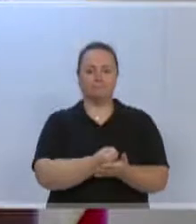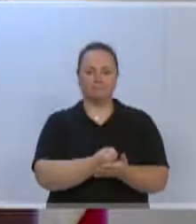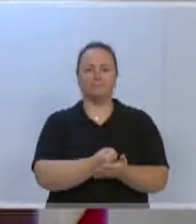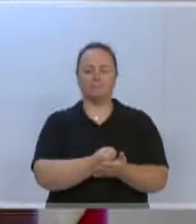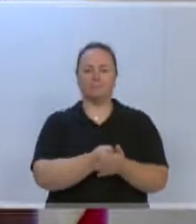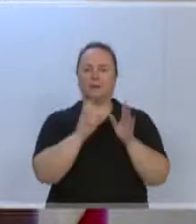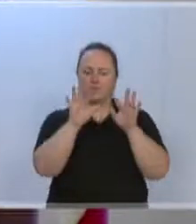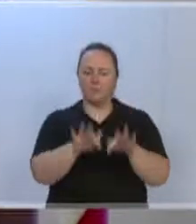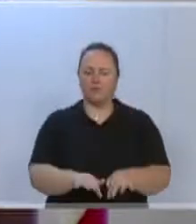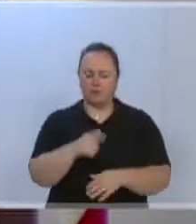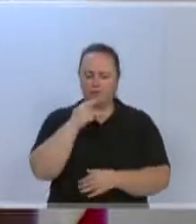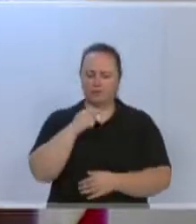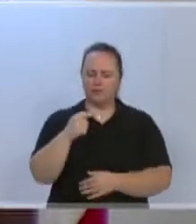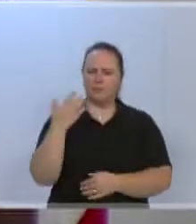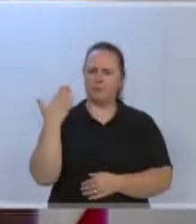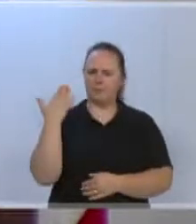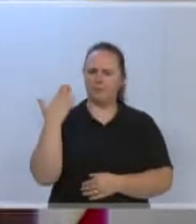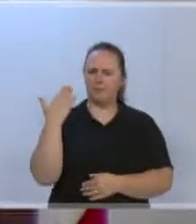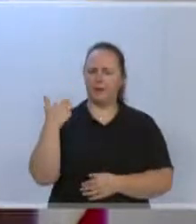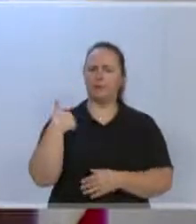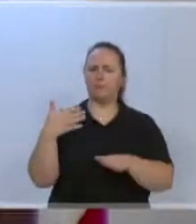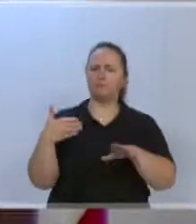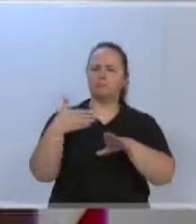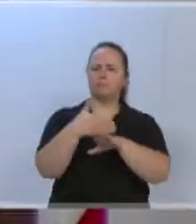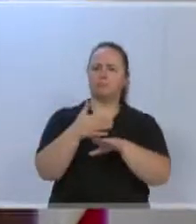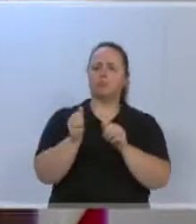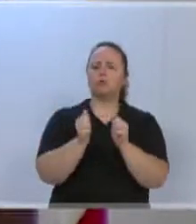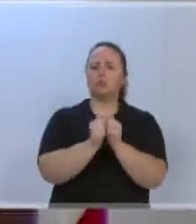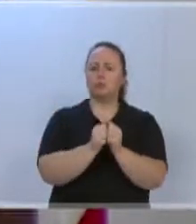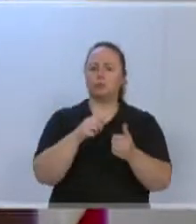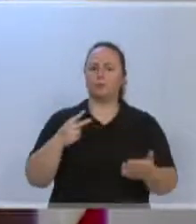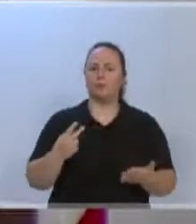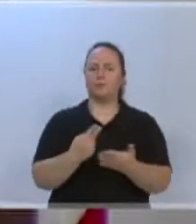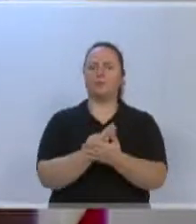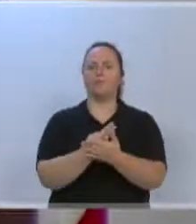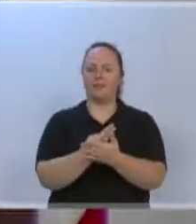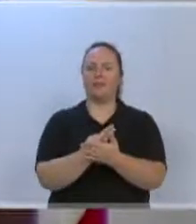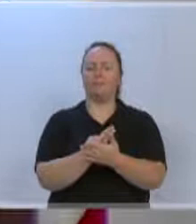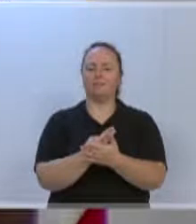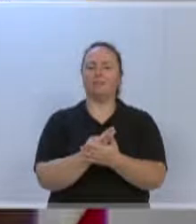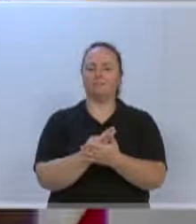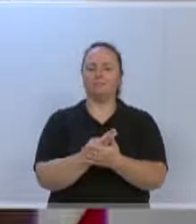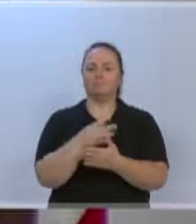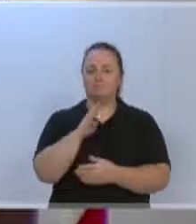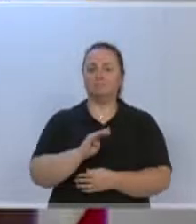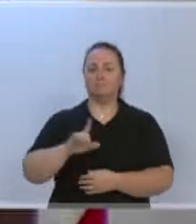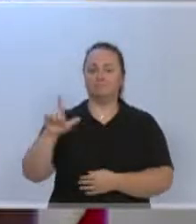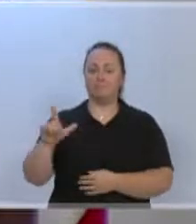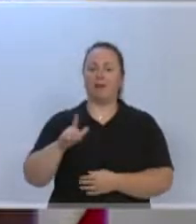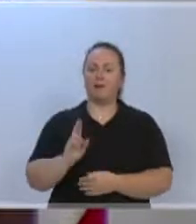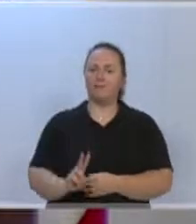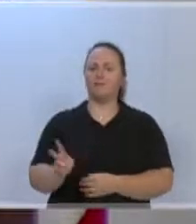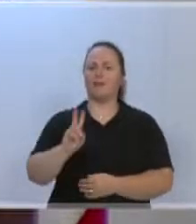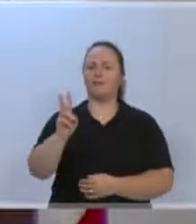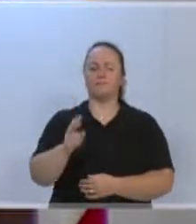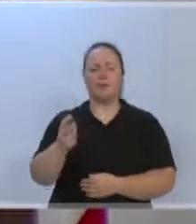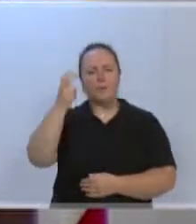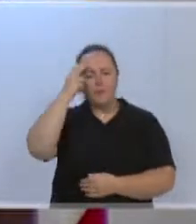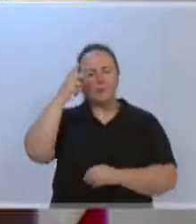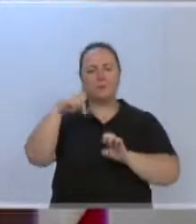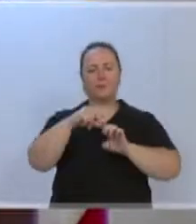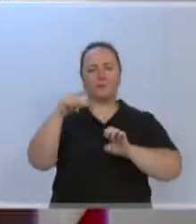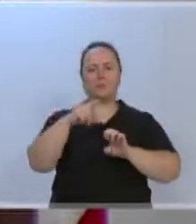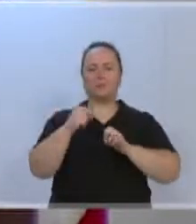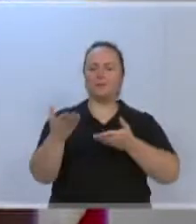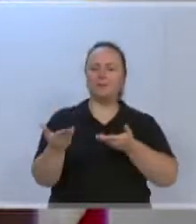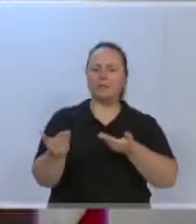de semana se na semana passada participando num grande evento aqui na nossa cidade nesse sentido de valorizar a cultura empreendedora de trabalhar com a juventude